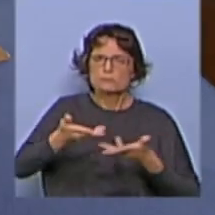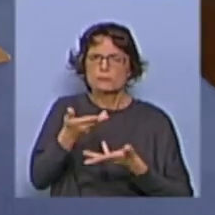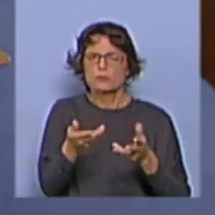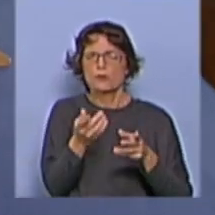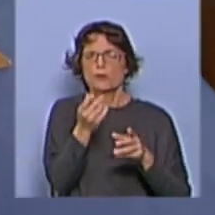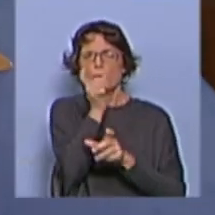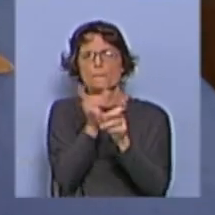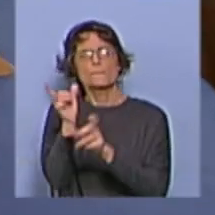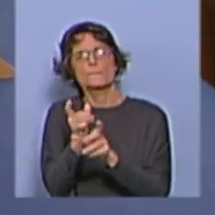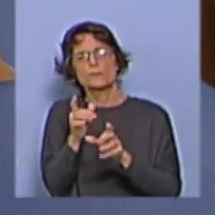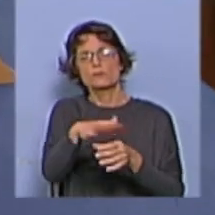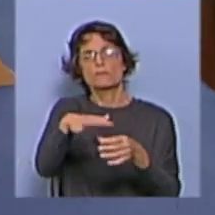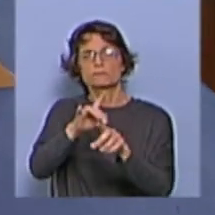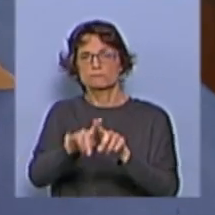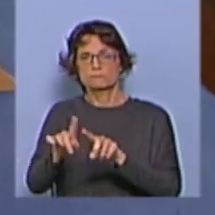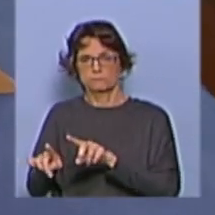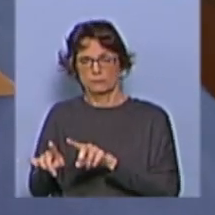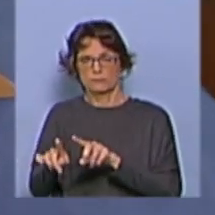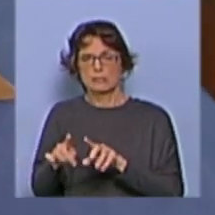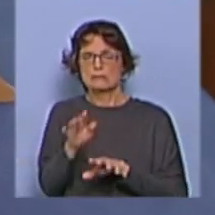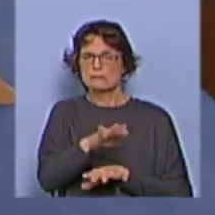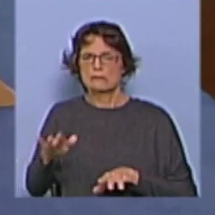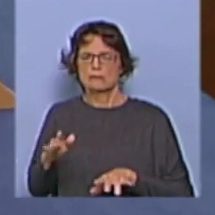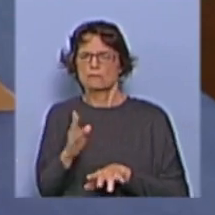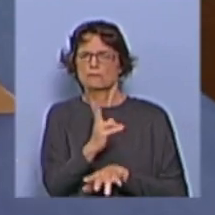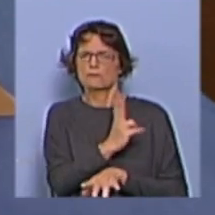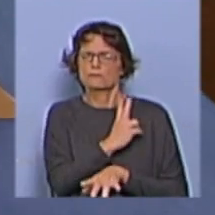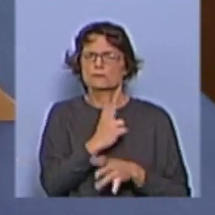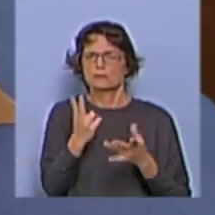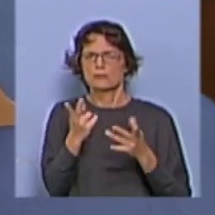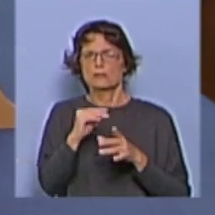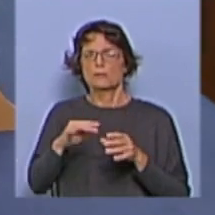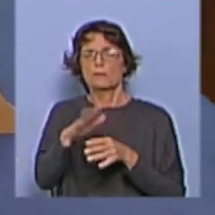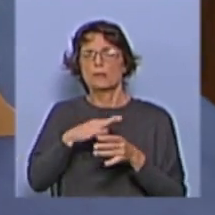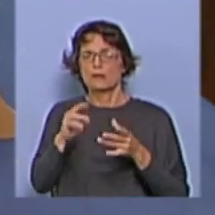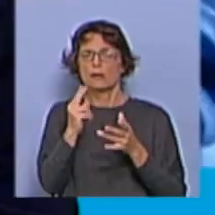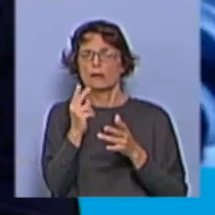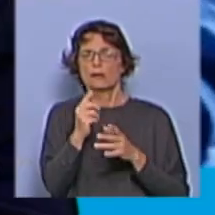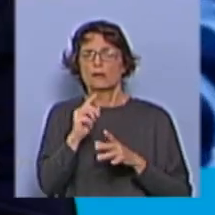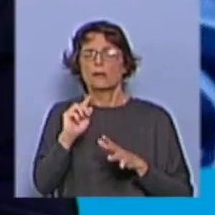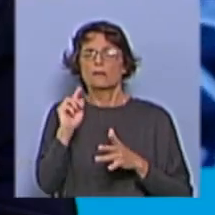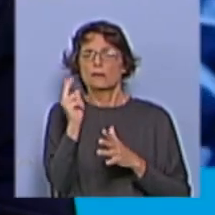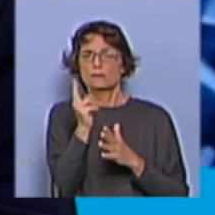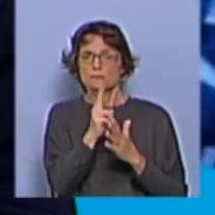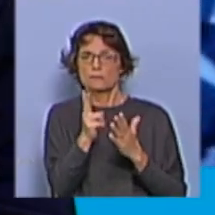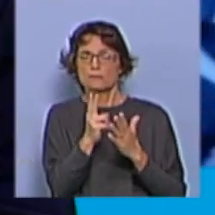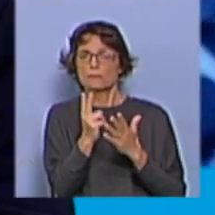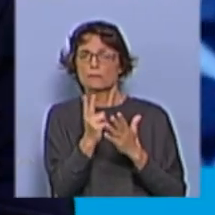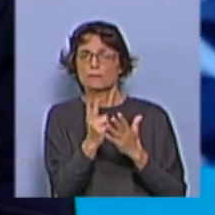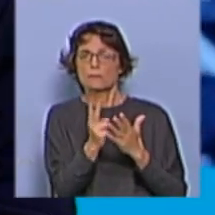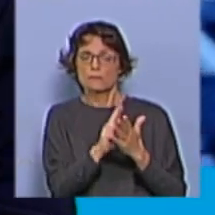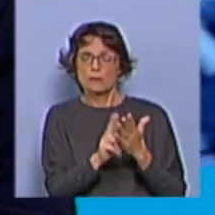científicas, áreas académicas, mas também áreas literárias e da sociedade em geral, sobre esta calamidade que se